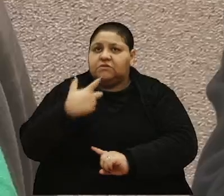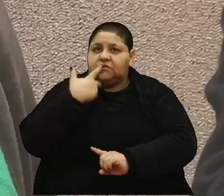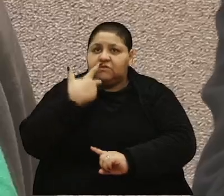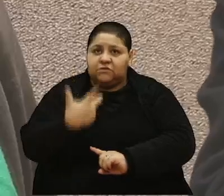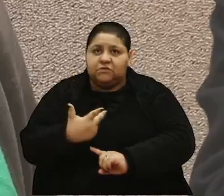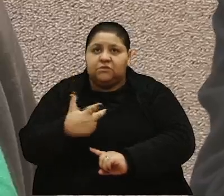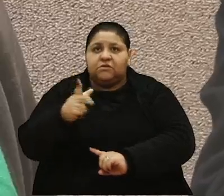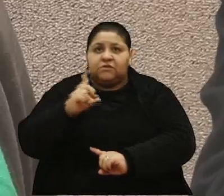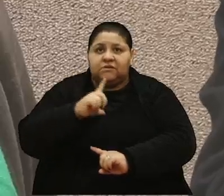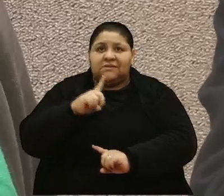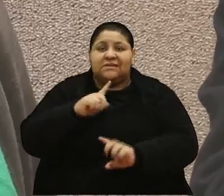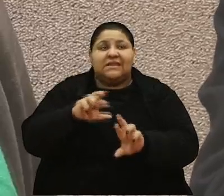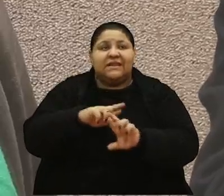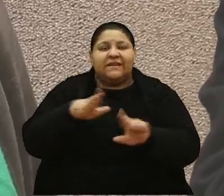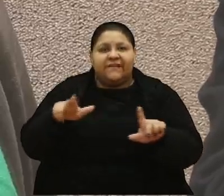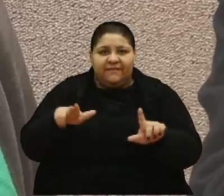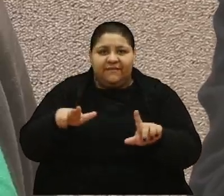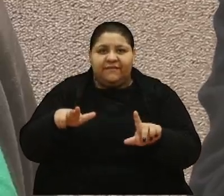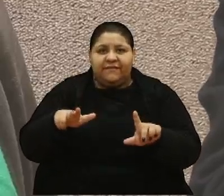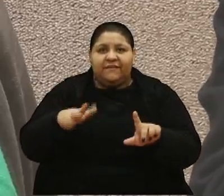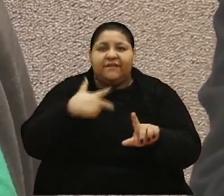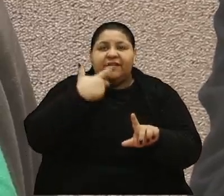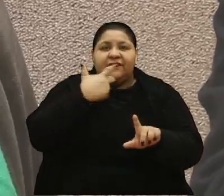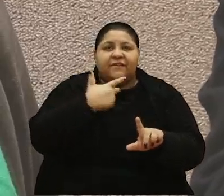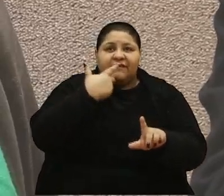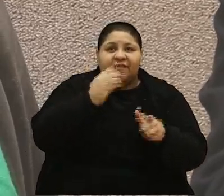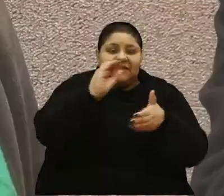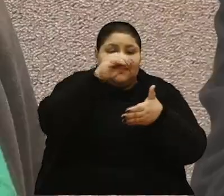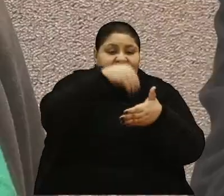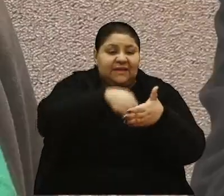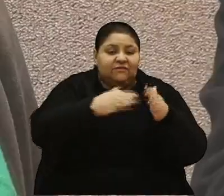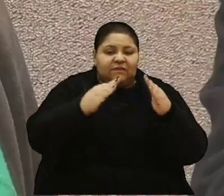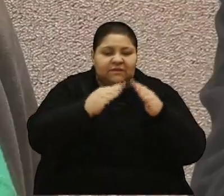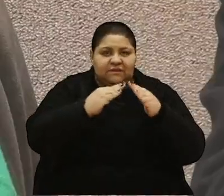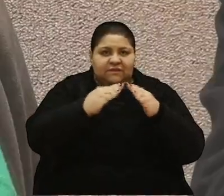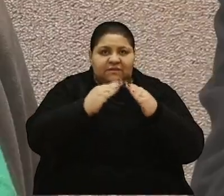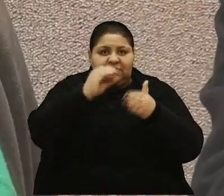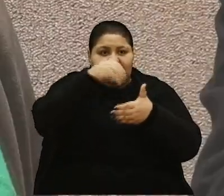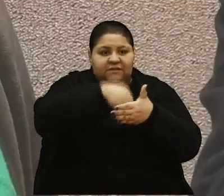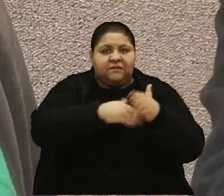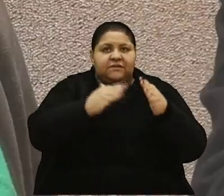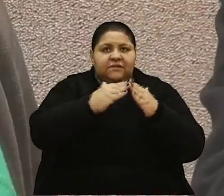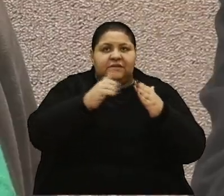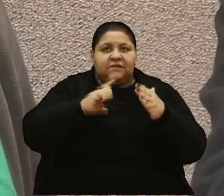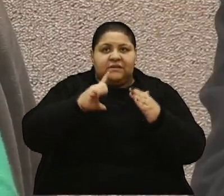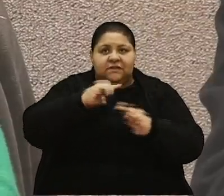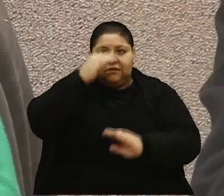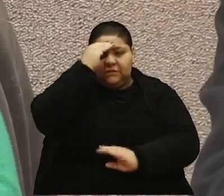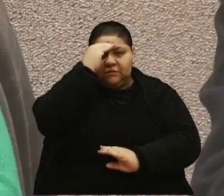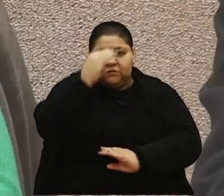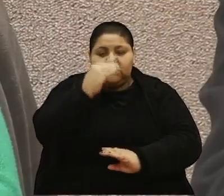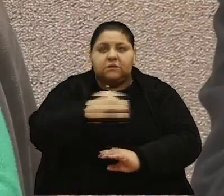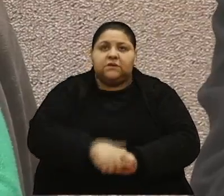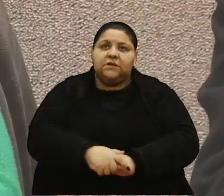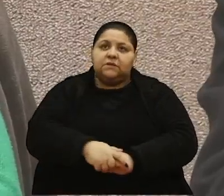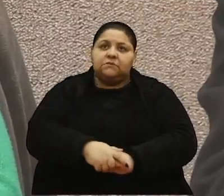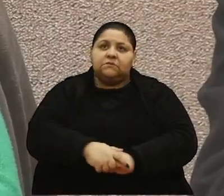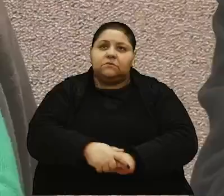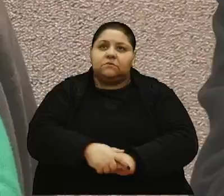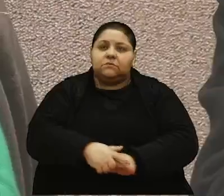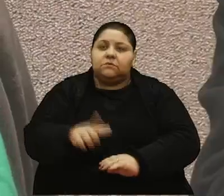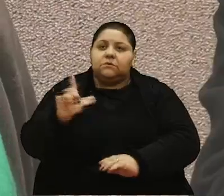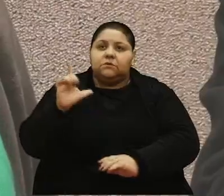que existe a diferença, eu não falei que é dentro dessa casa, tá? Dentro dessa casa tem muito respeito. A gente não tem